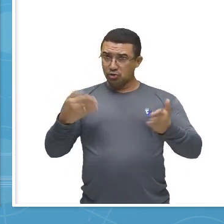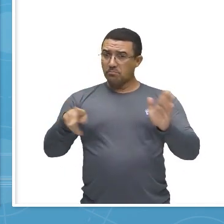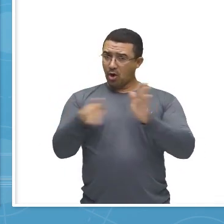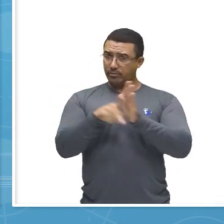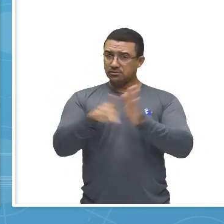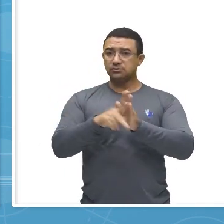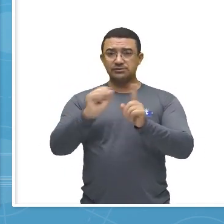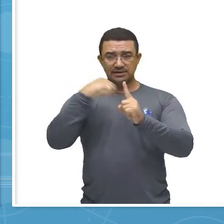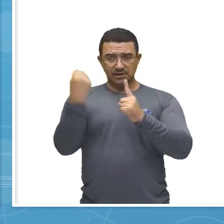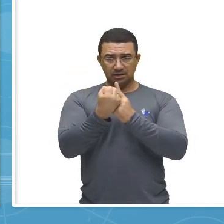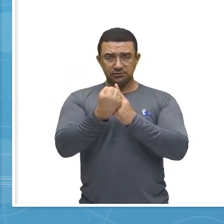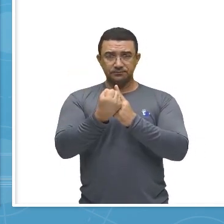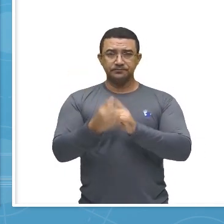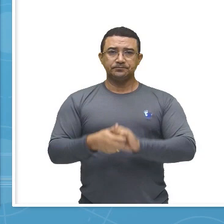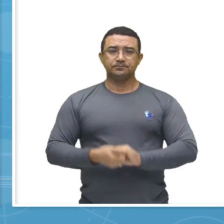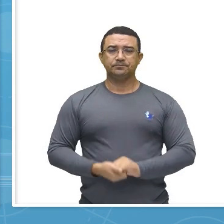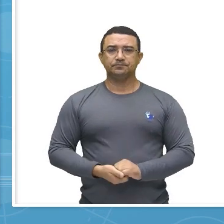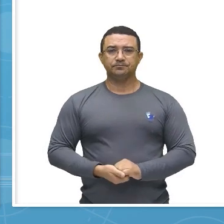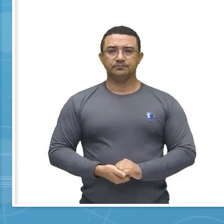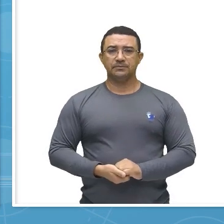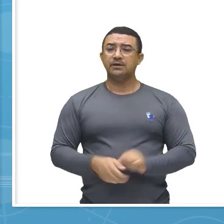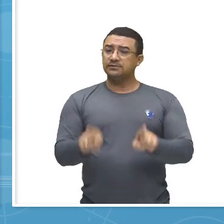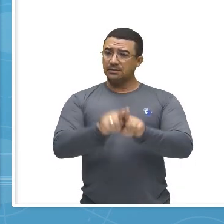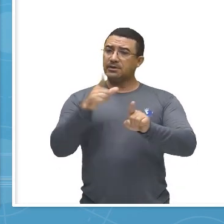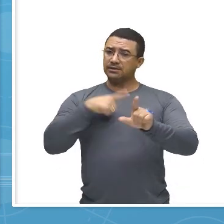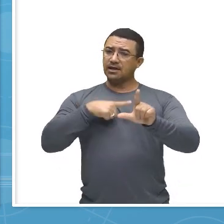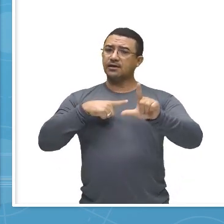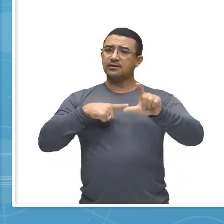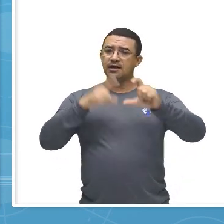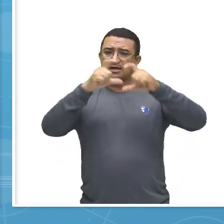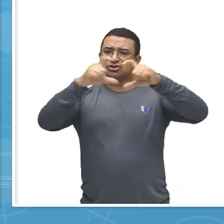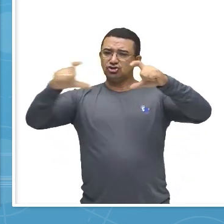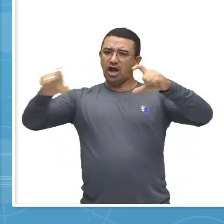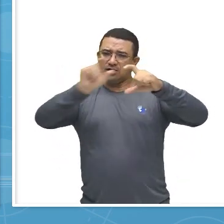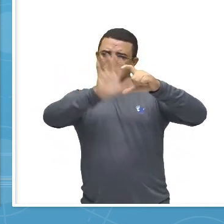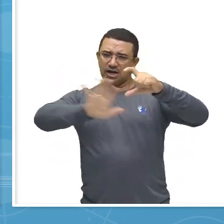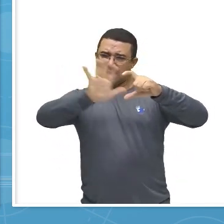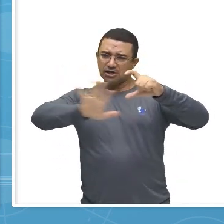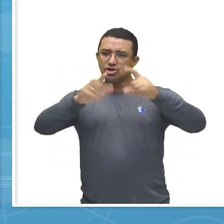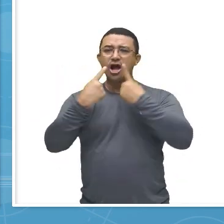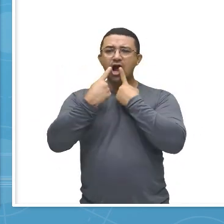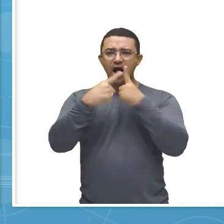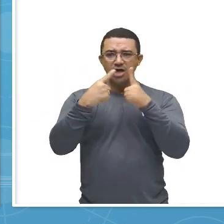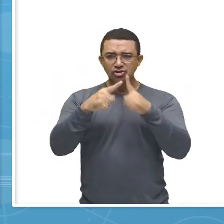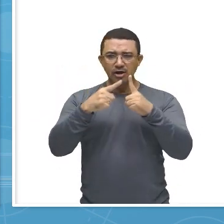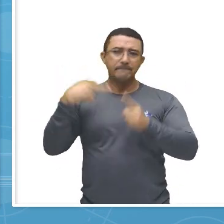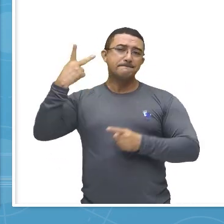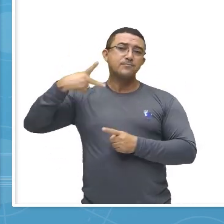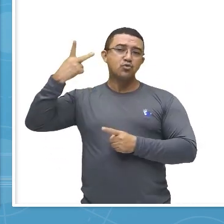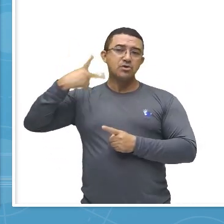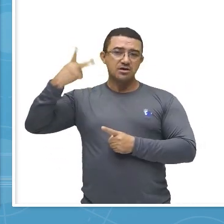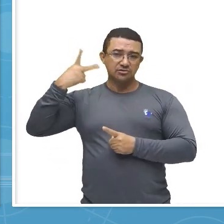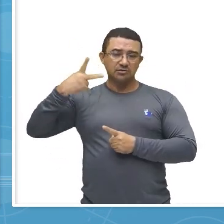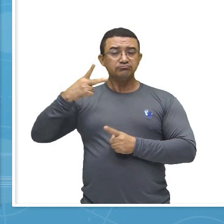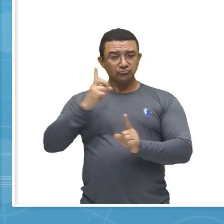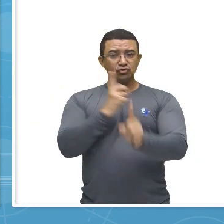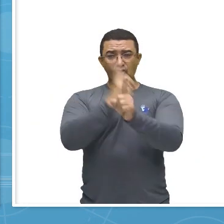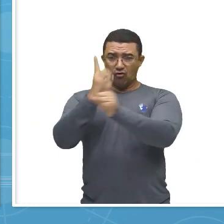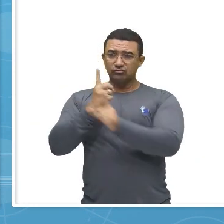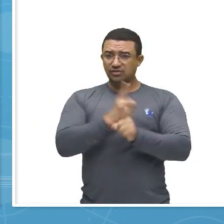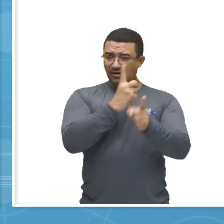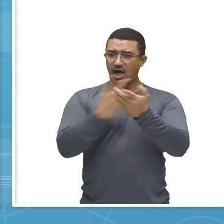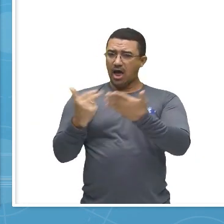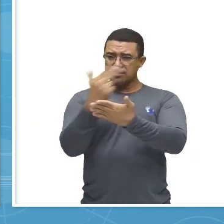moderna. Temos também, nas charges, as críticas sobre política. Você vai encontrar muitas